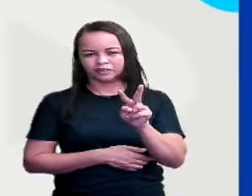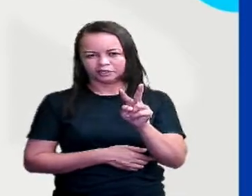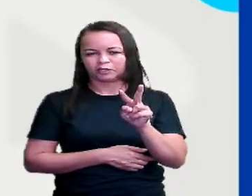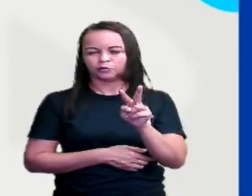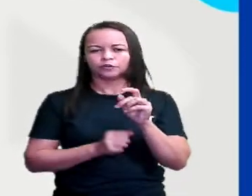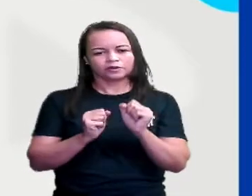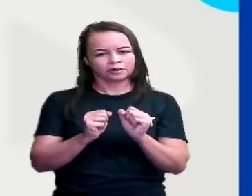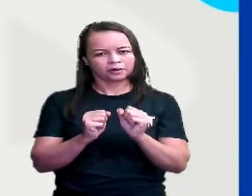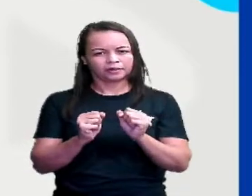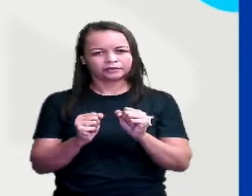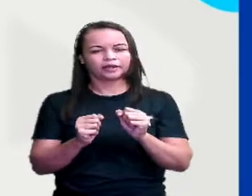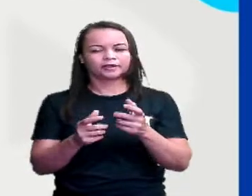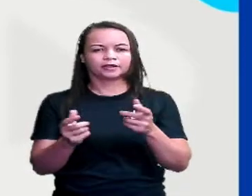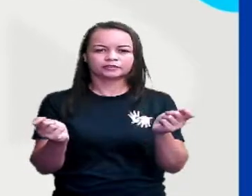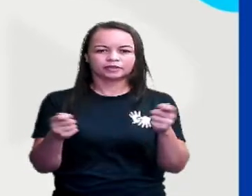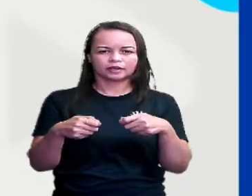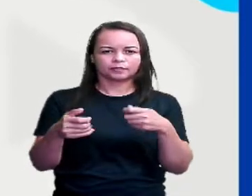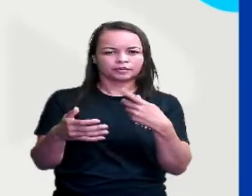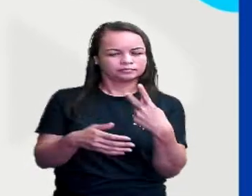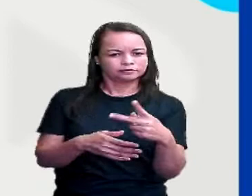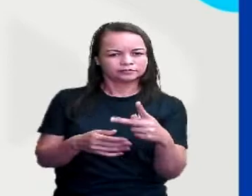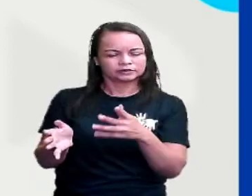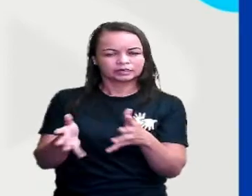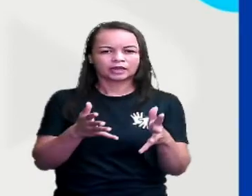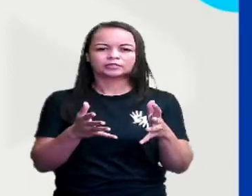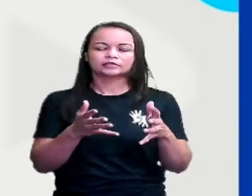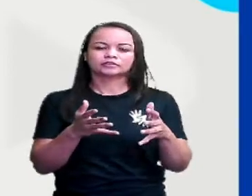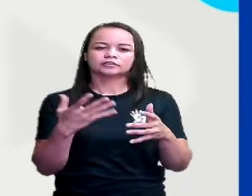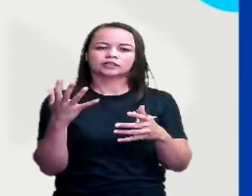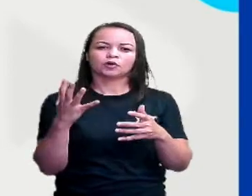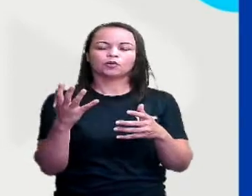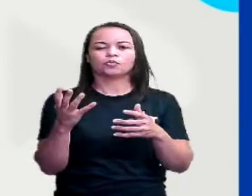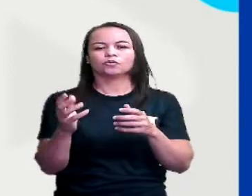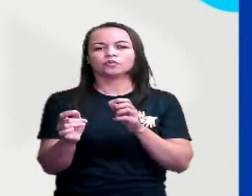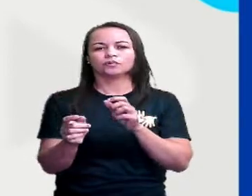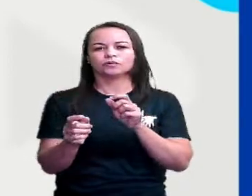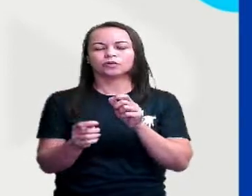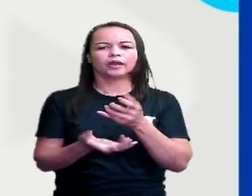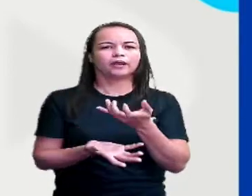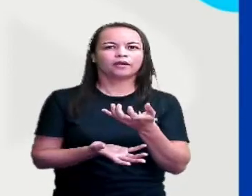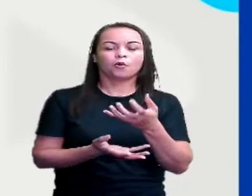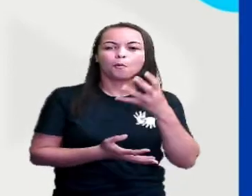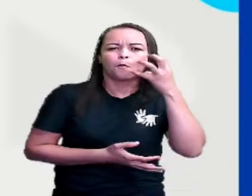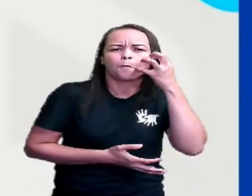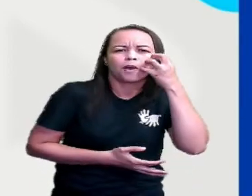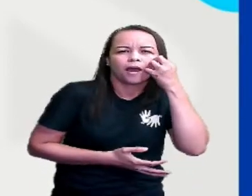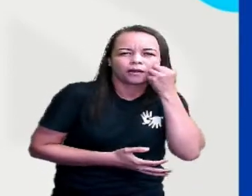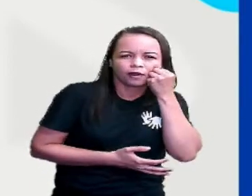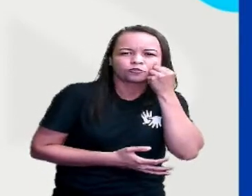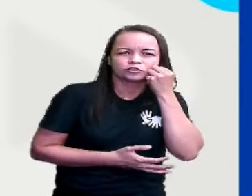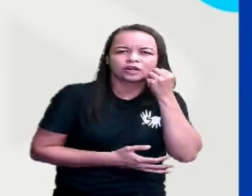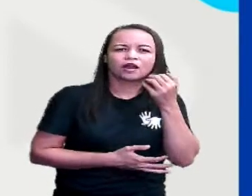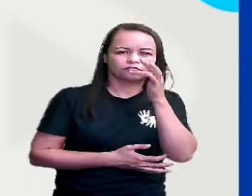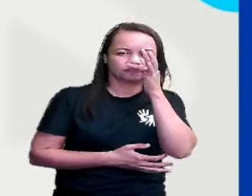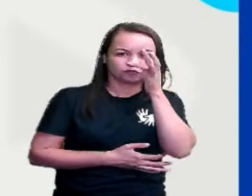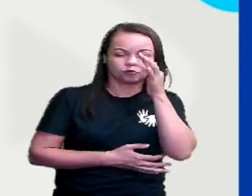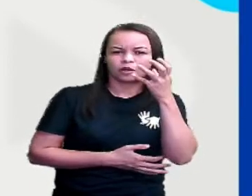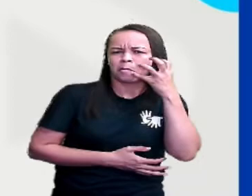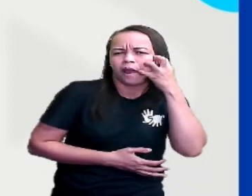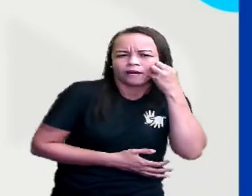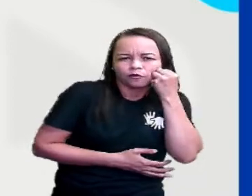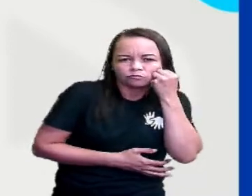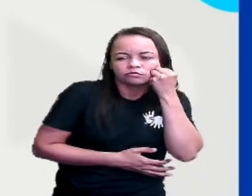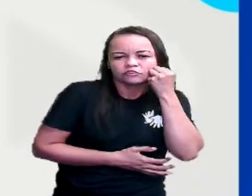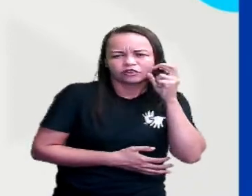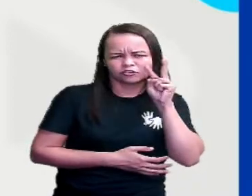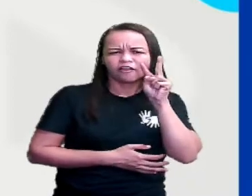que possui essa estrutura chamada de gavinha, são os pés de maracujá. Quem aqui nunca viu um pé de maracujá, né? E